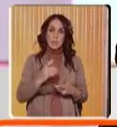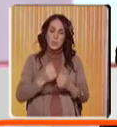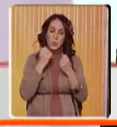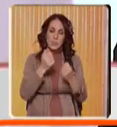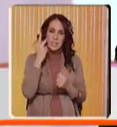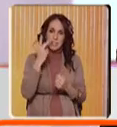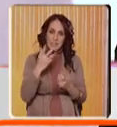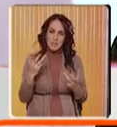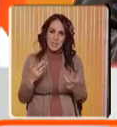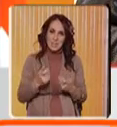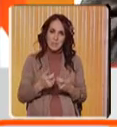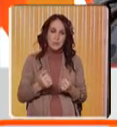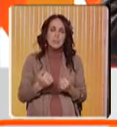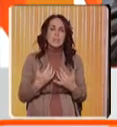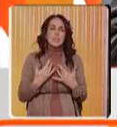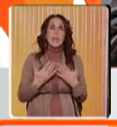sobreviver.